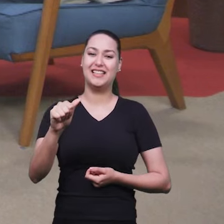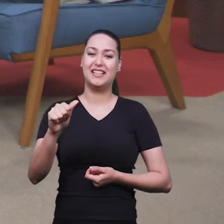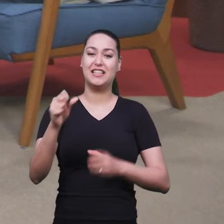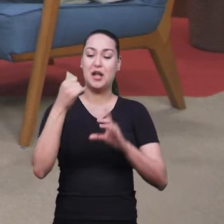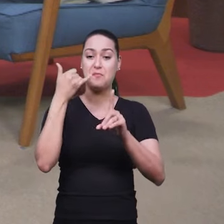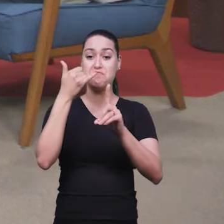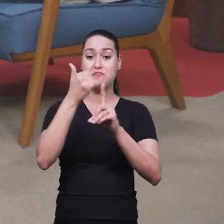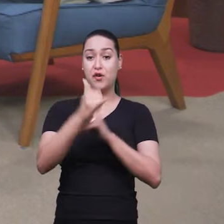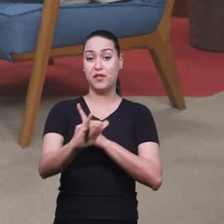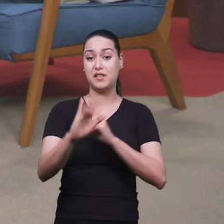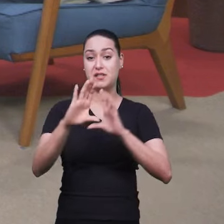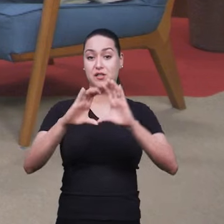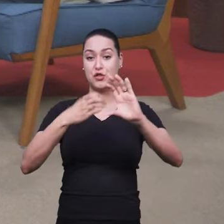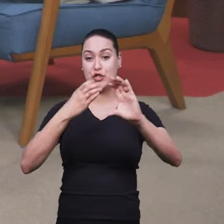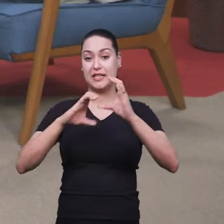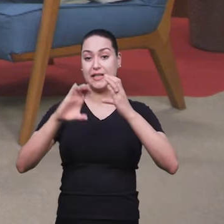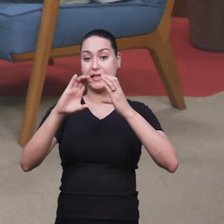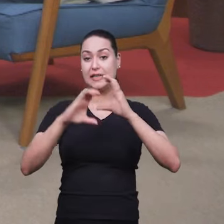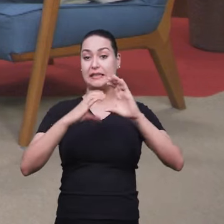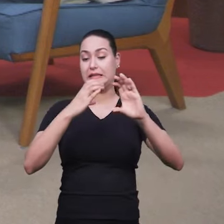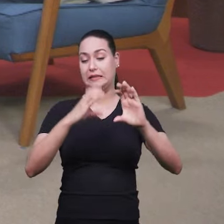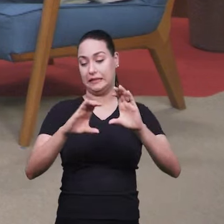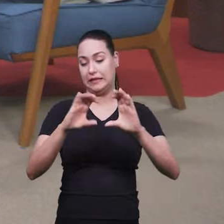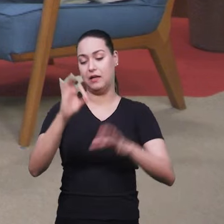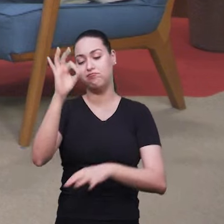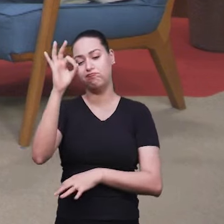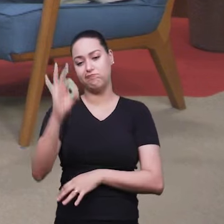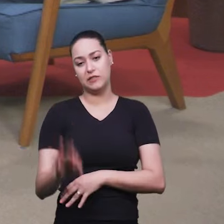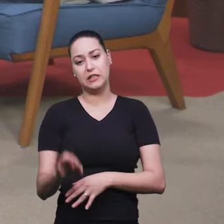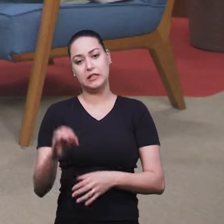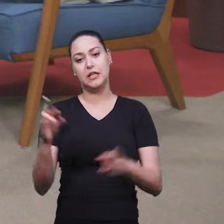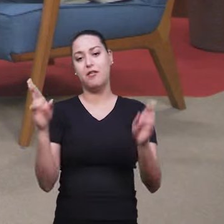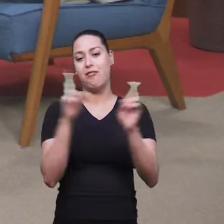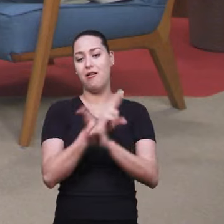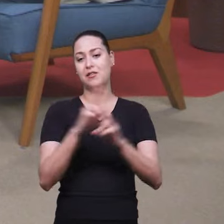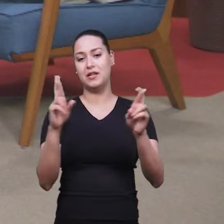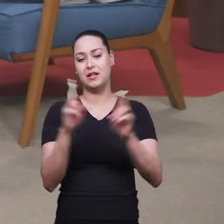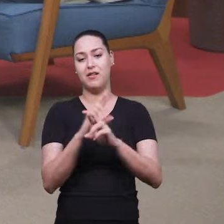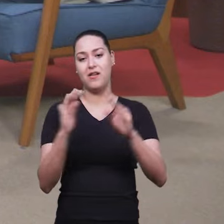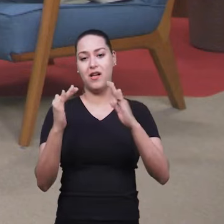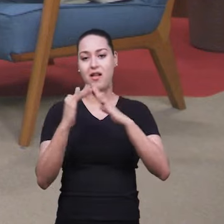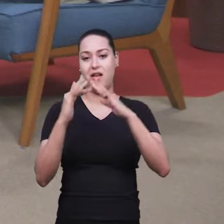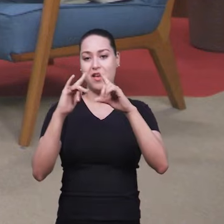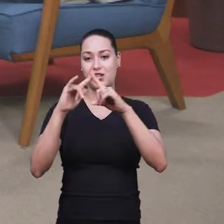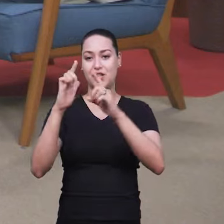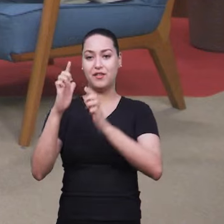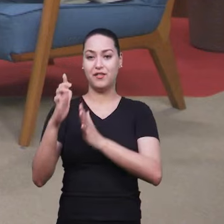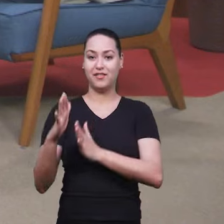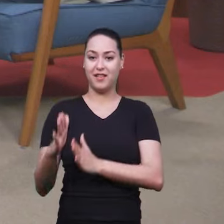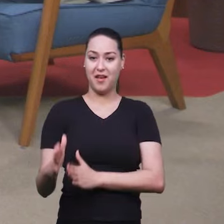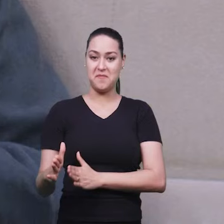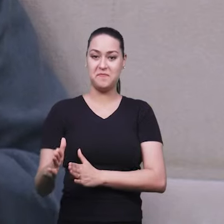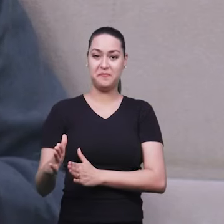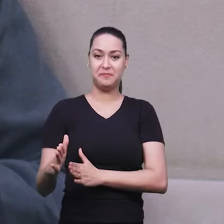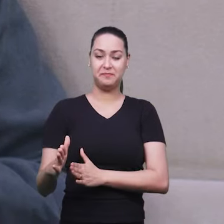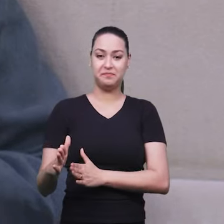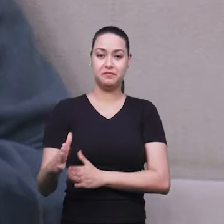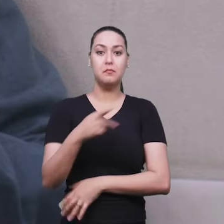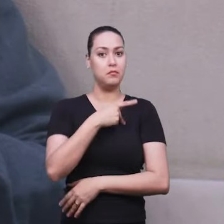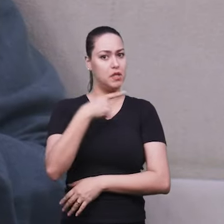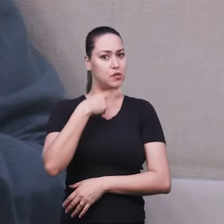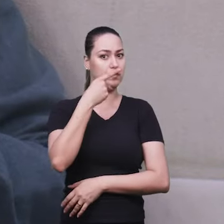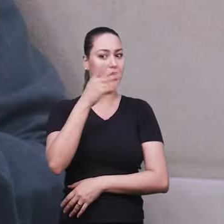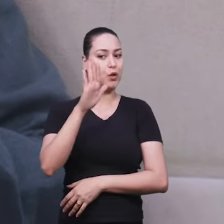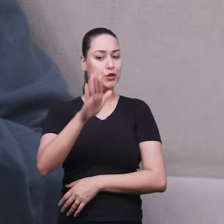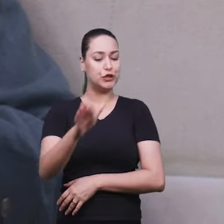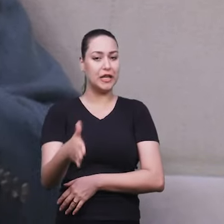Tirzá, na profecia de Cantares, está exatamente relacionada à igreja fiel, como o Sérgio falou,